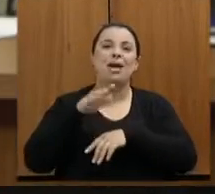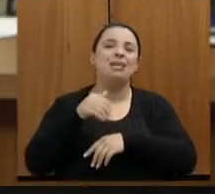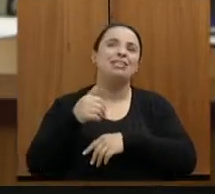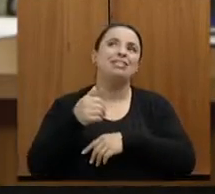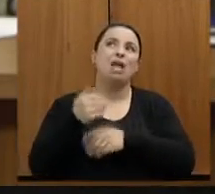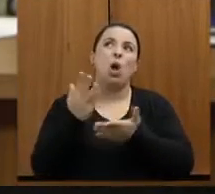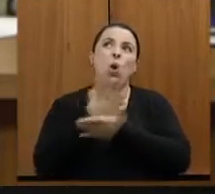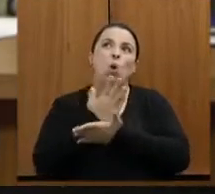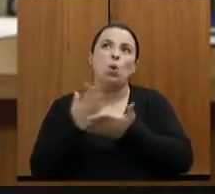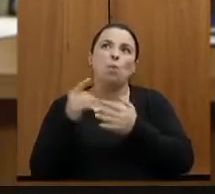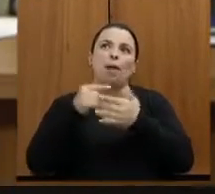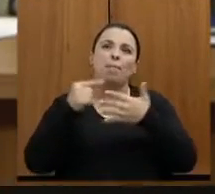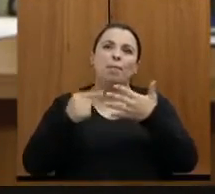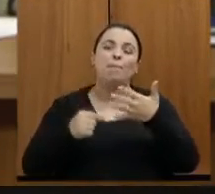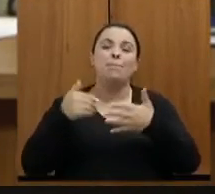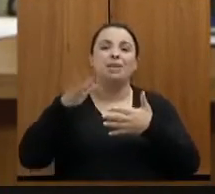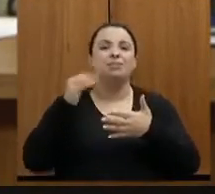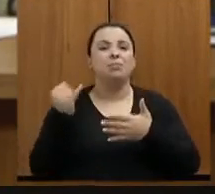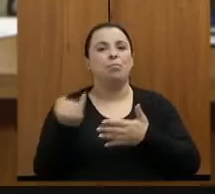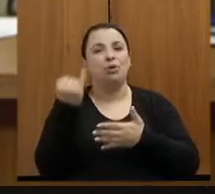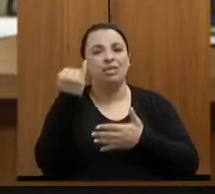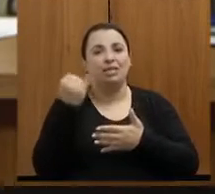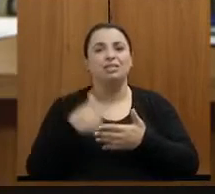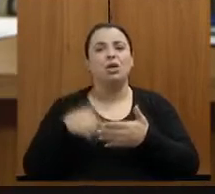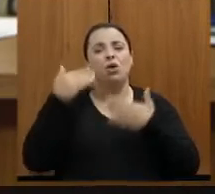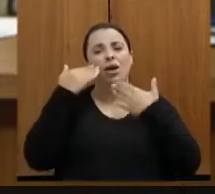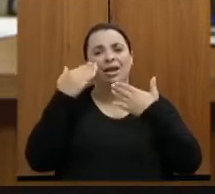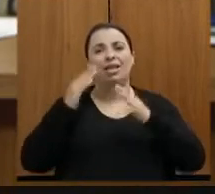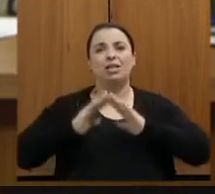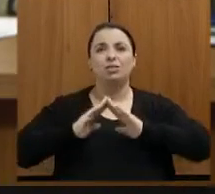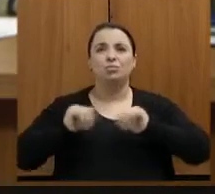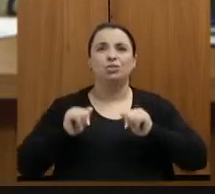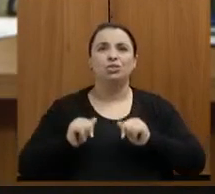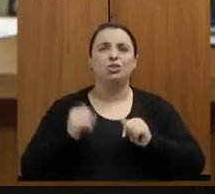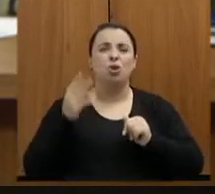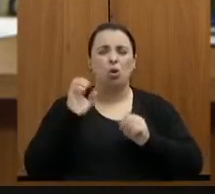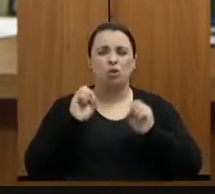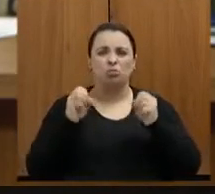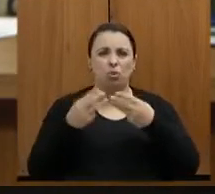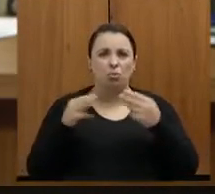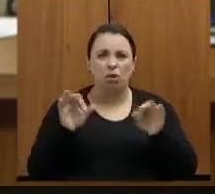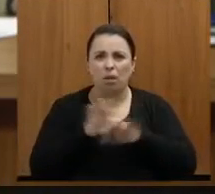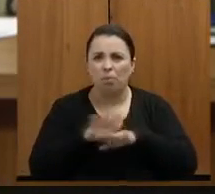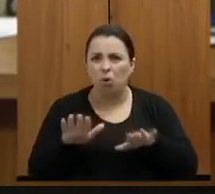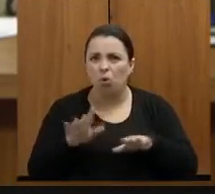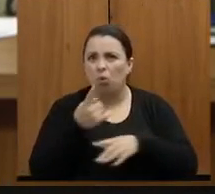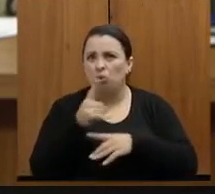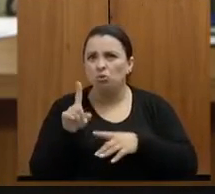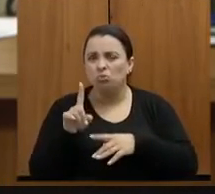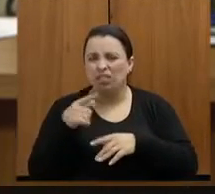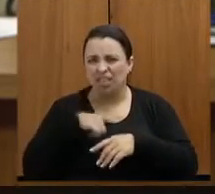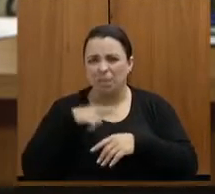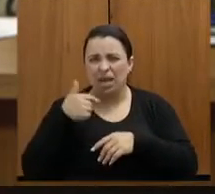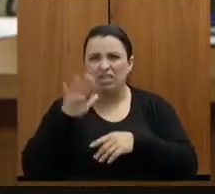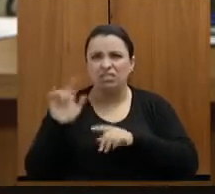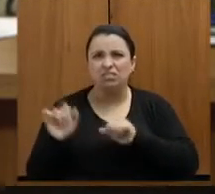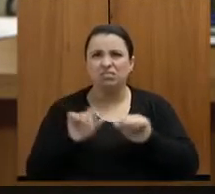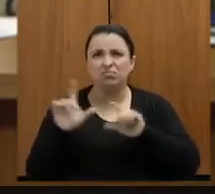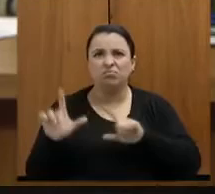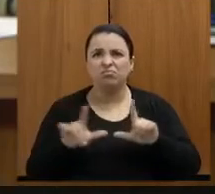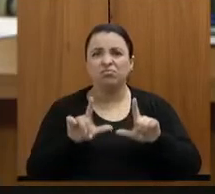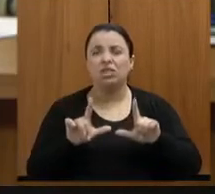Deputada, agradecer imensamente o pedido. Eu acho que a apresentação encerrou. Tem mais alguma? Não?